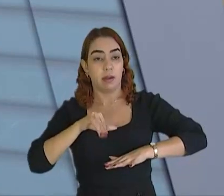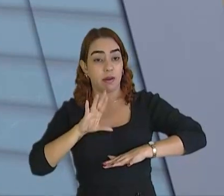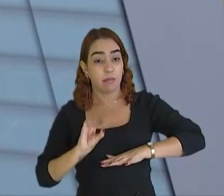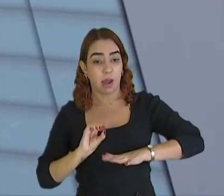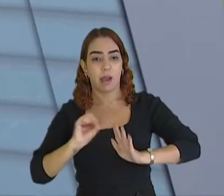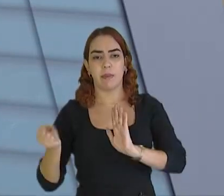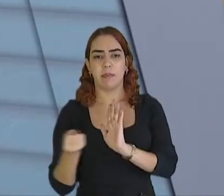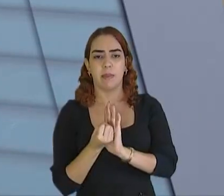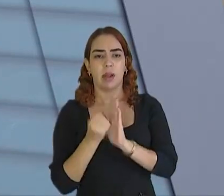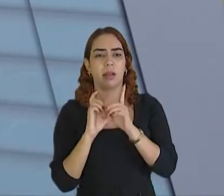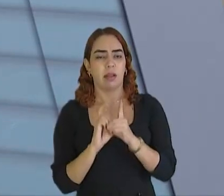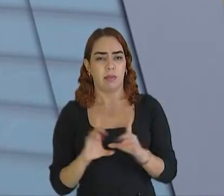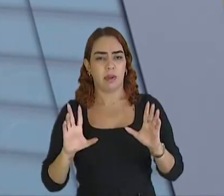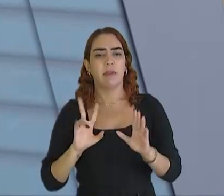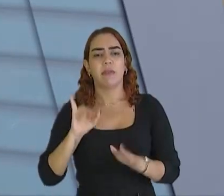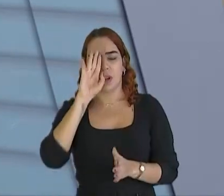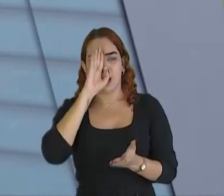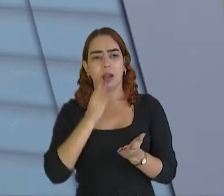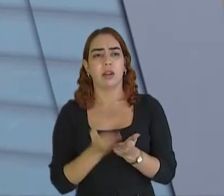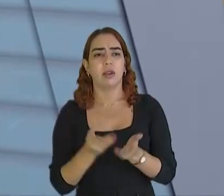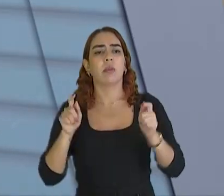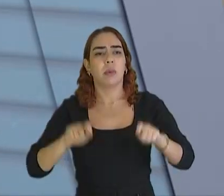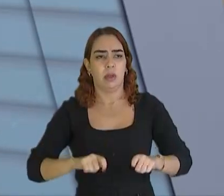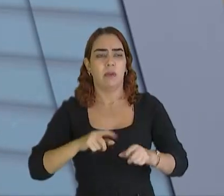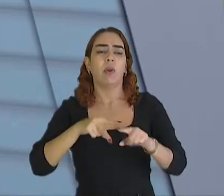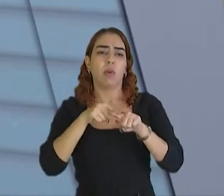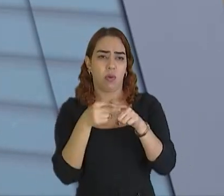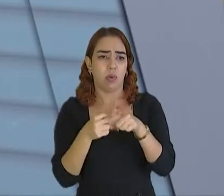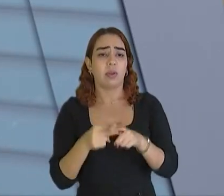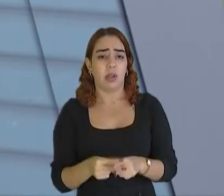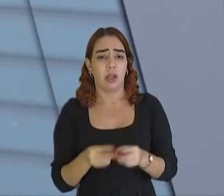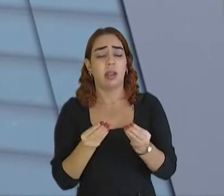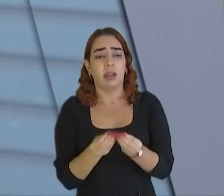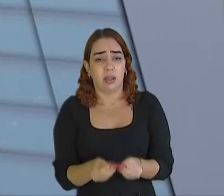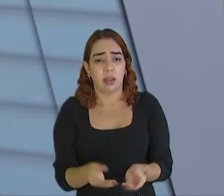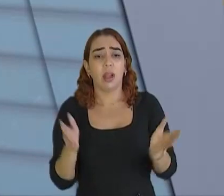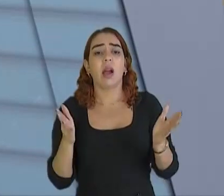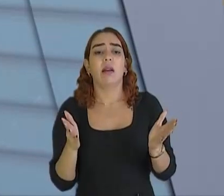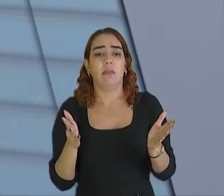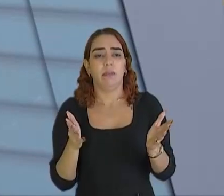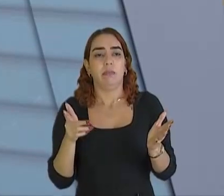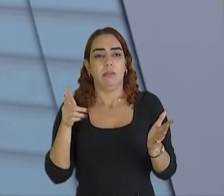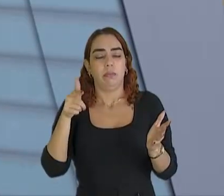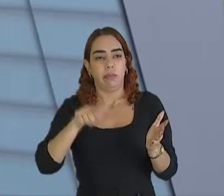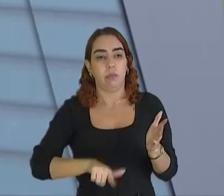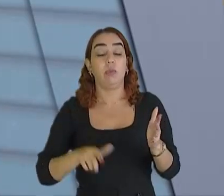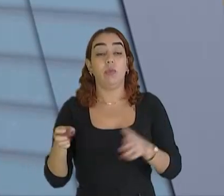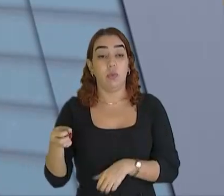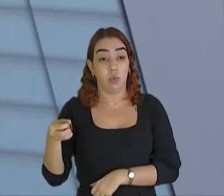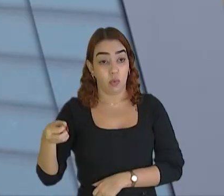do Ceará, se Deus quiser, vai estar entregue ao povo do Ceará, com